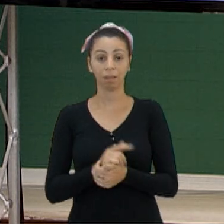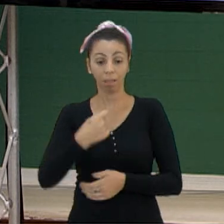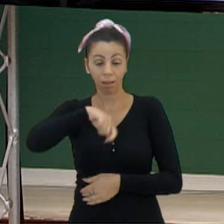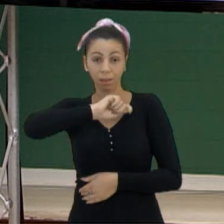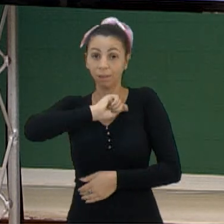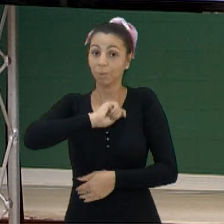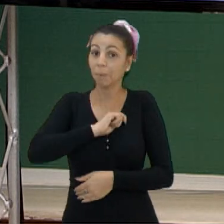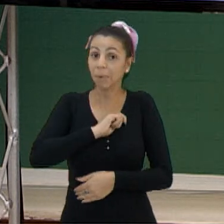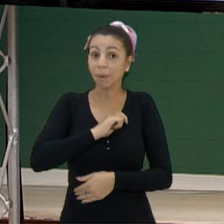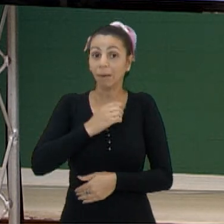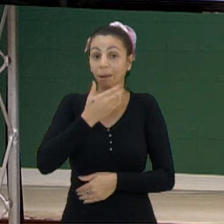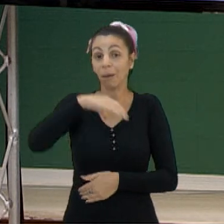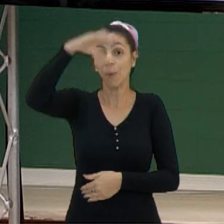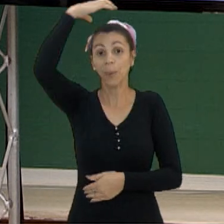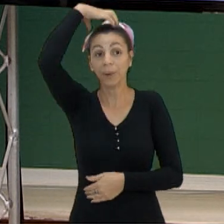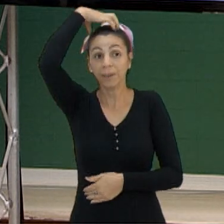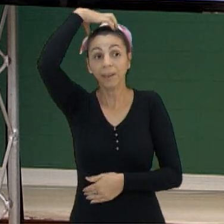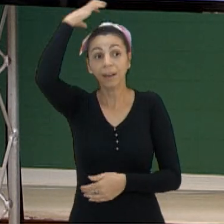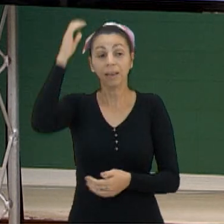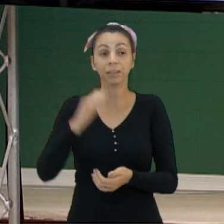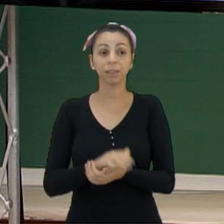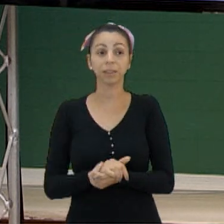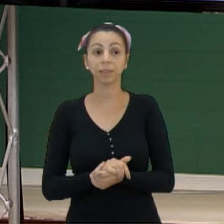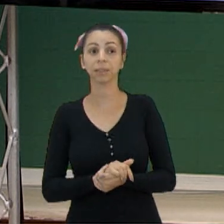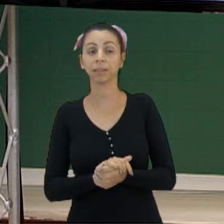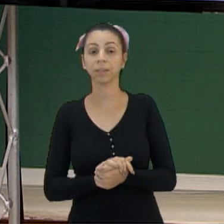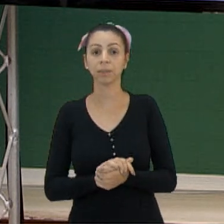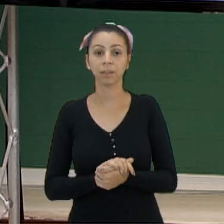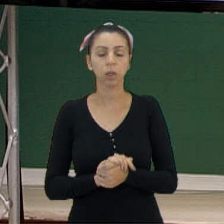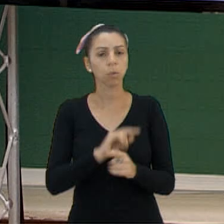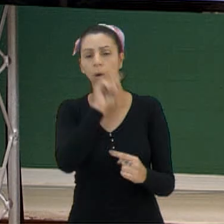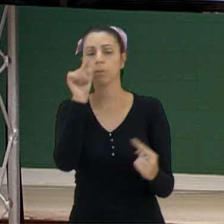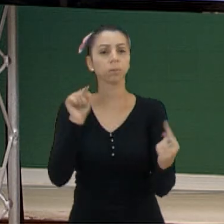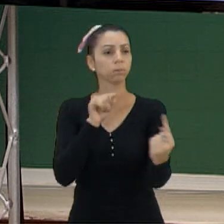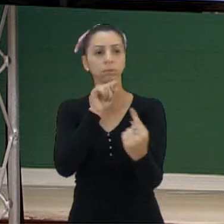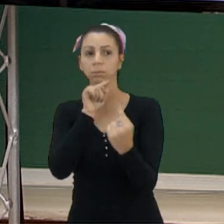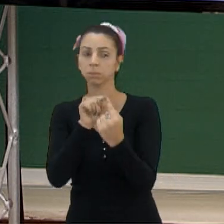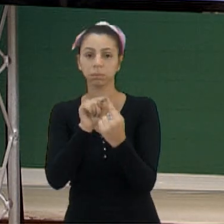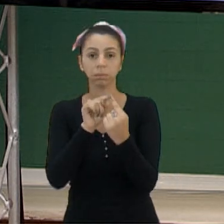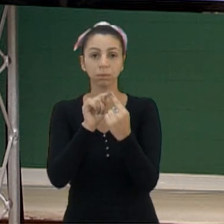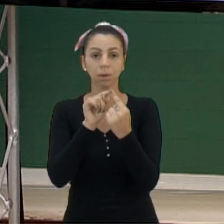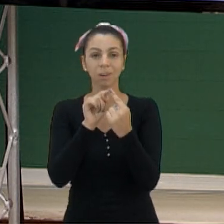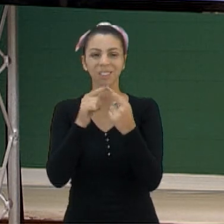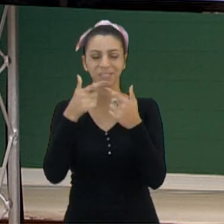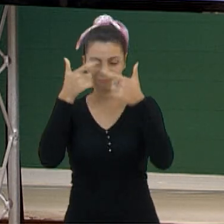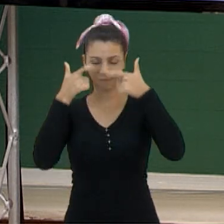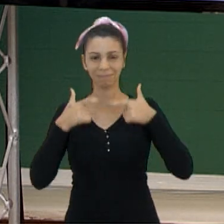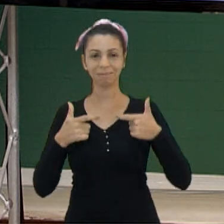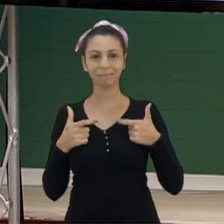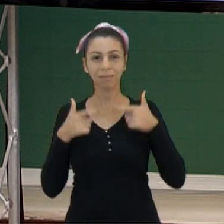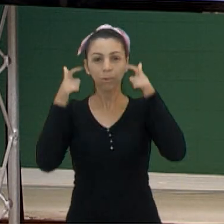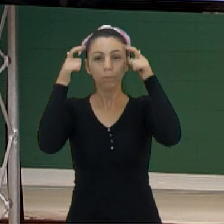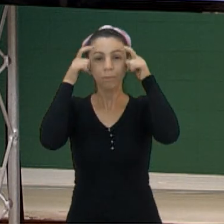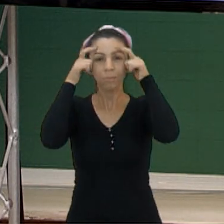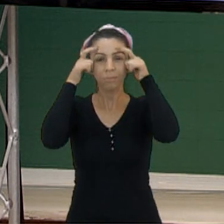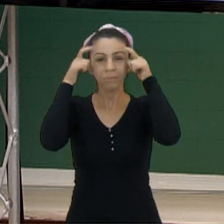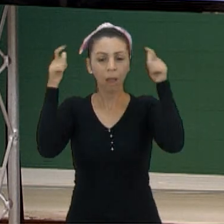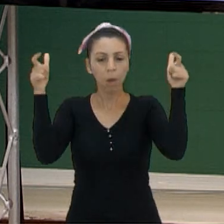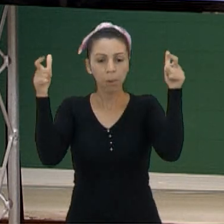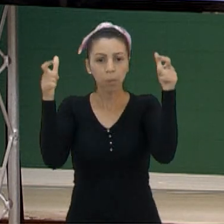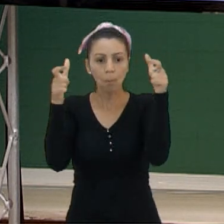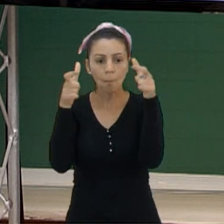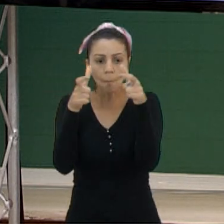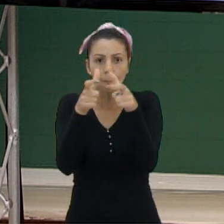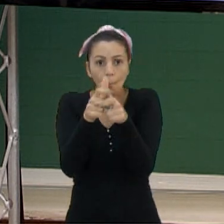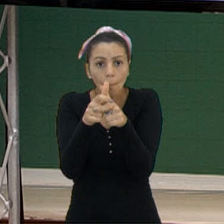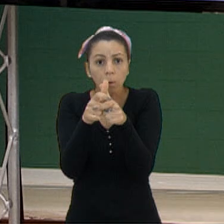Né? E o Conde Duque de Olivares, veja só qual que é o objetivo aqui. Cabeça pequenininha, né? Então vejam